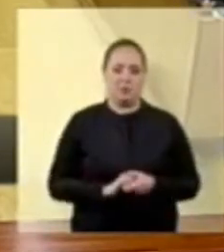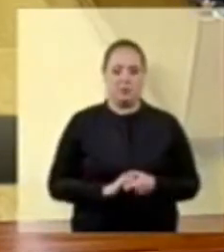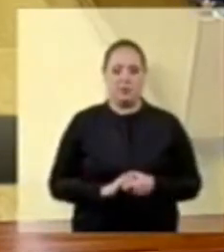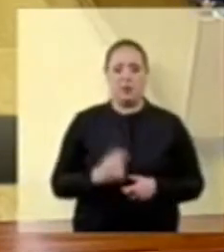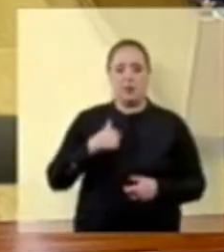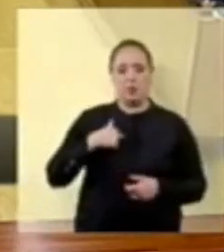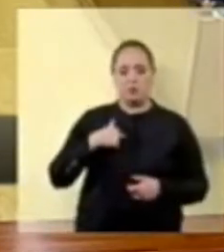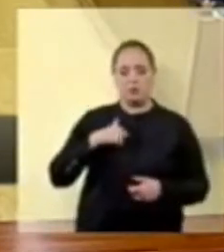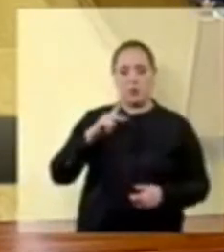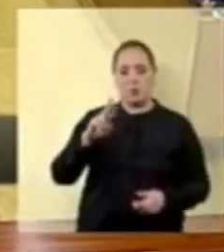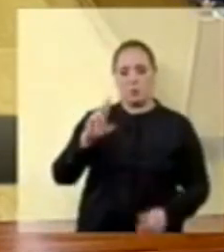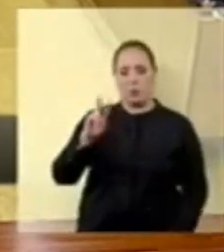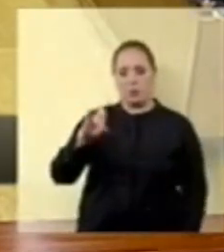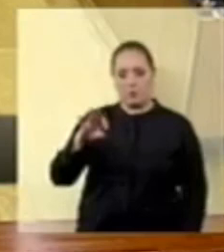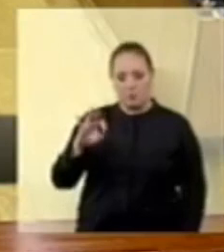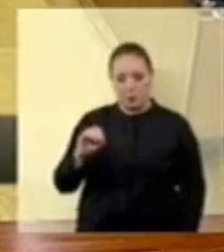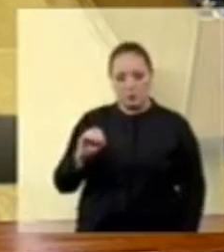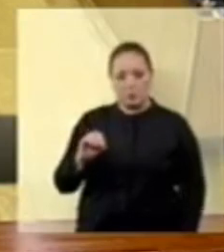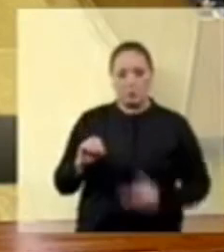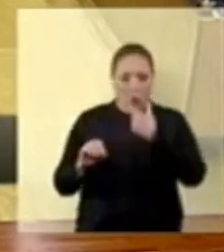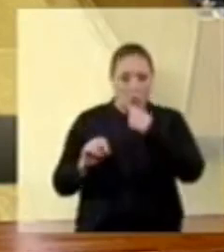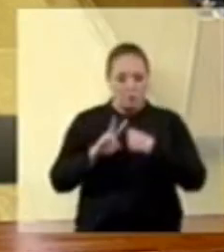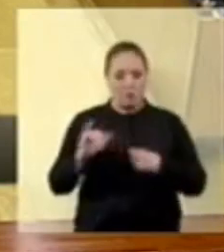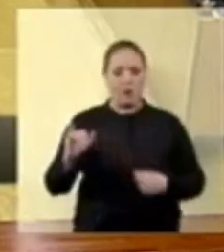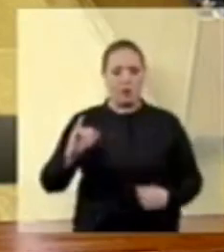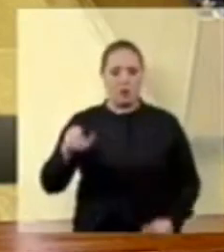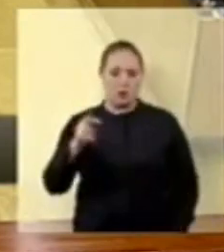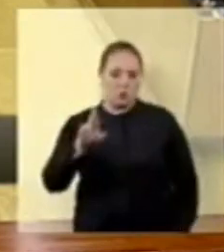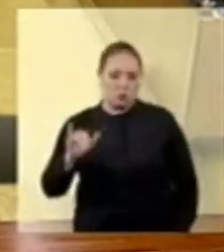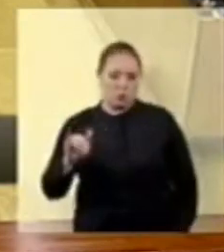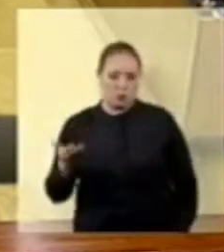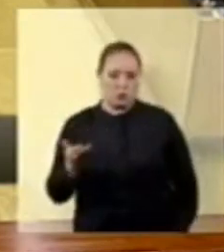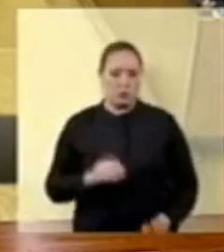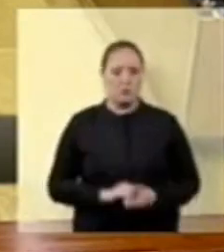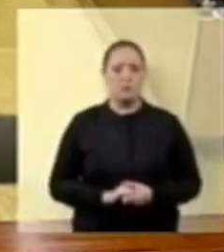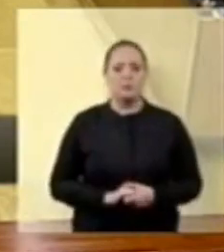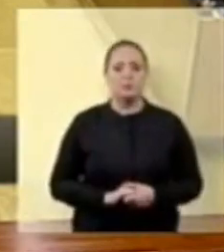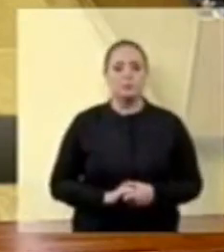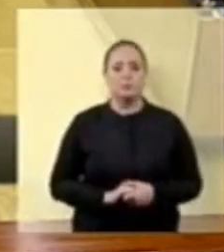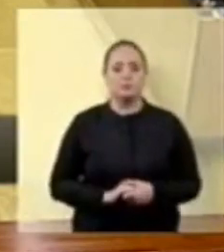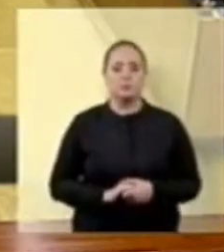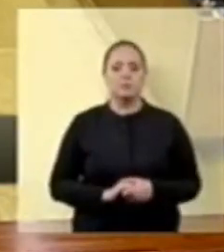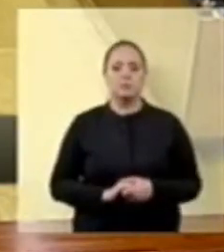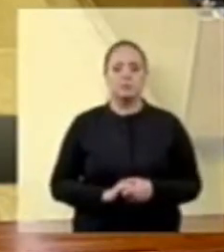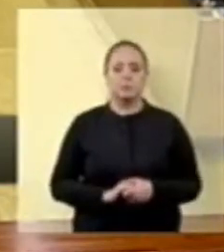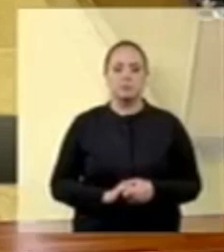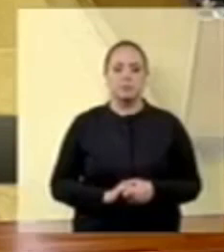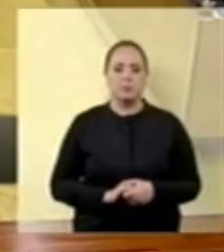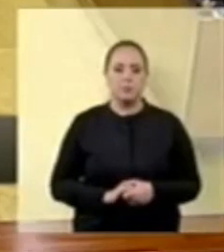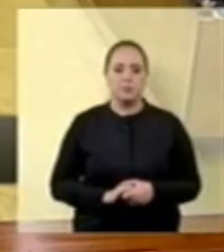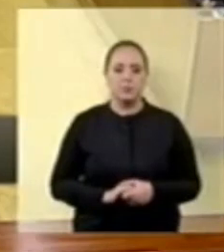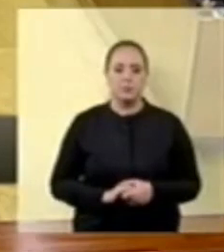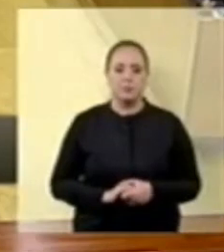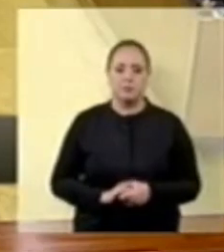provimento e ele vai a júri obrigado recurso ordinário provido em matéria penal